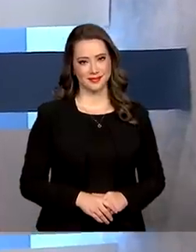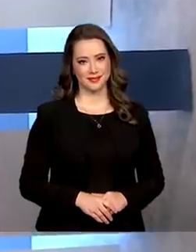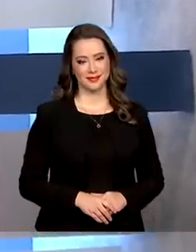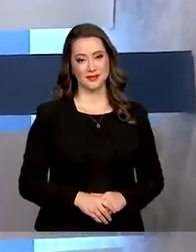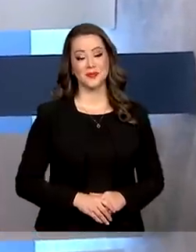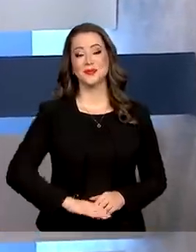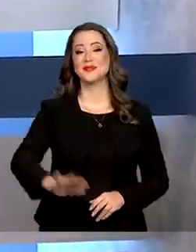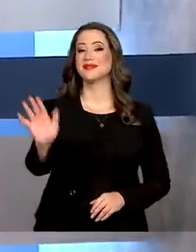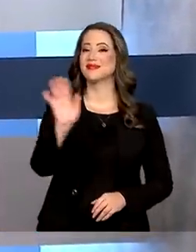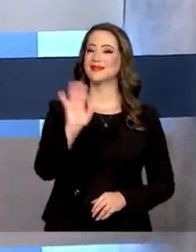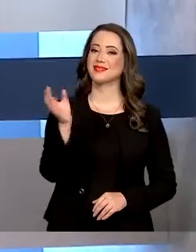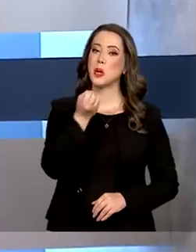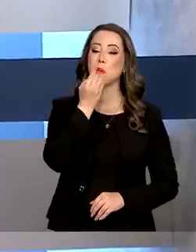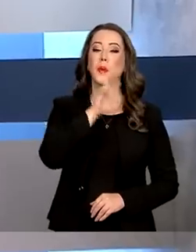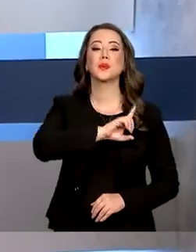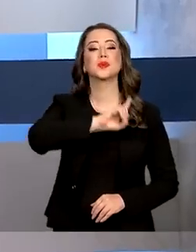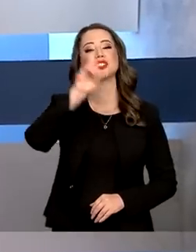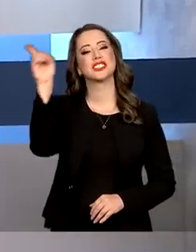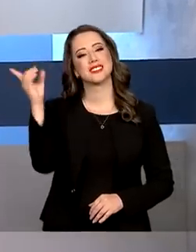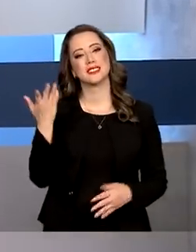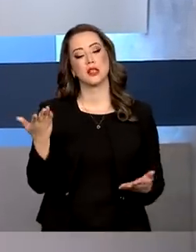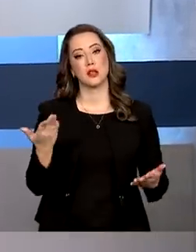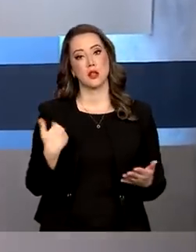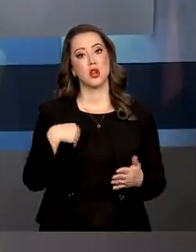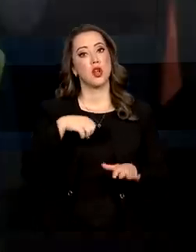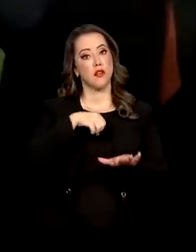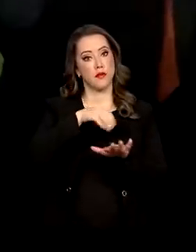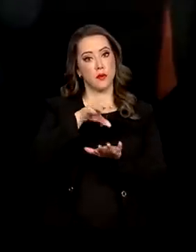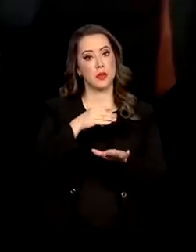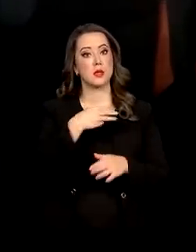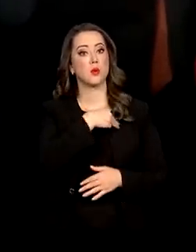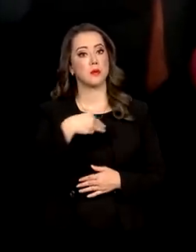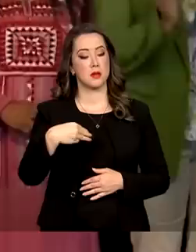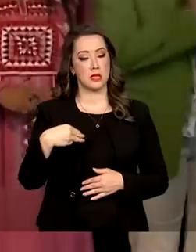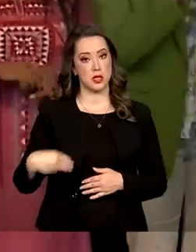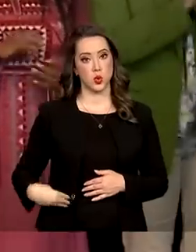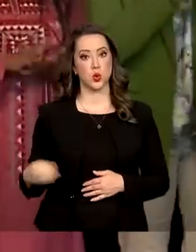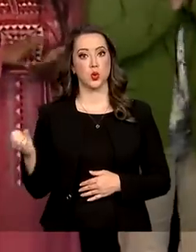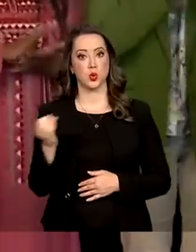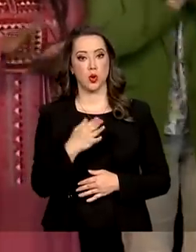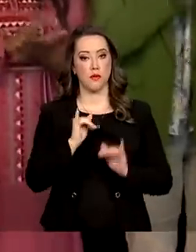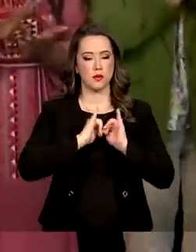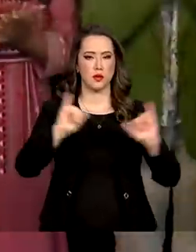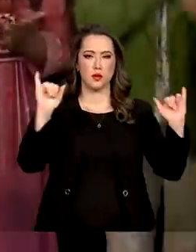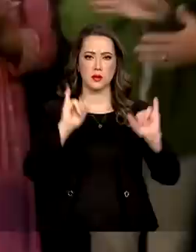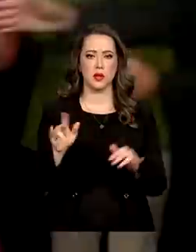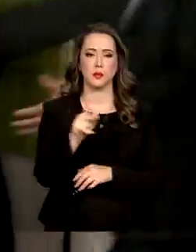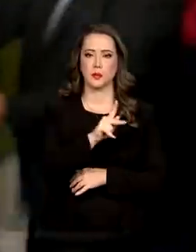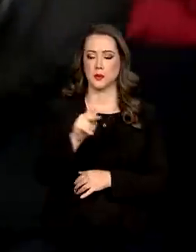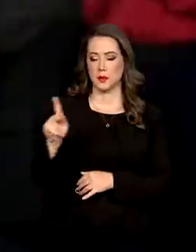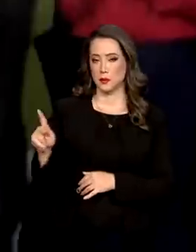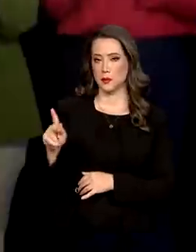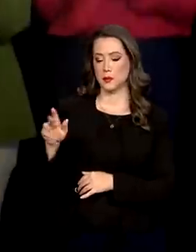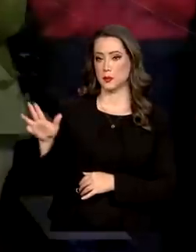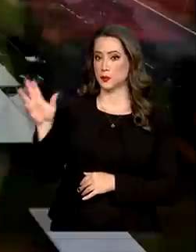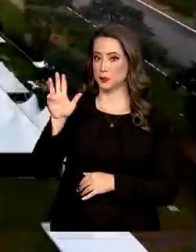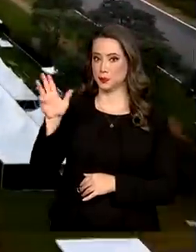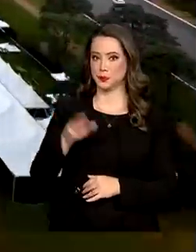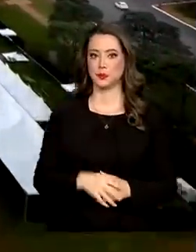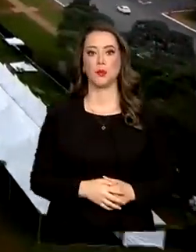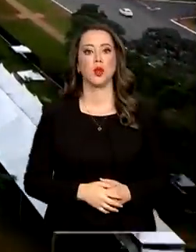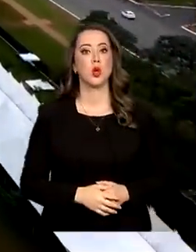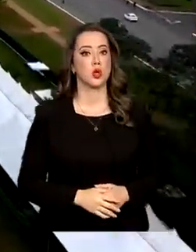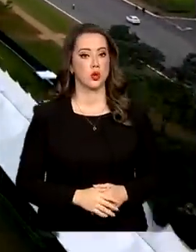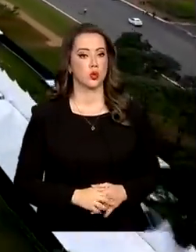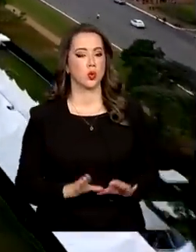Olá bom dia últimos ministros são anunciados pelo presidente eleito Lula forças